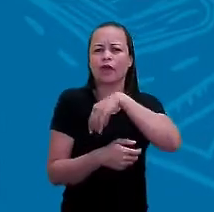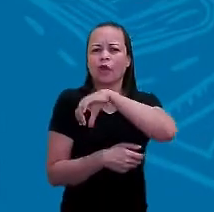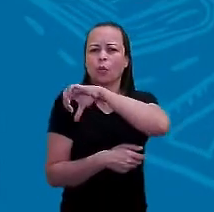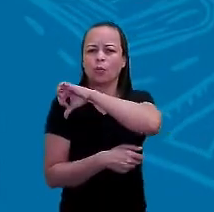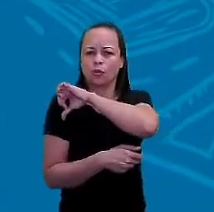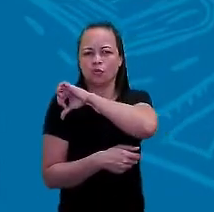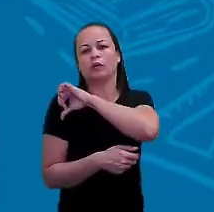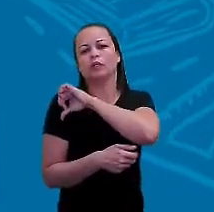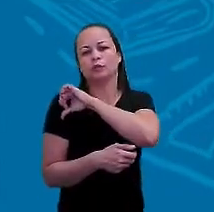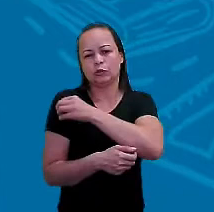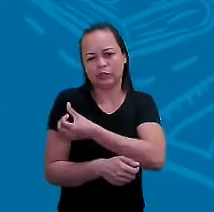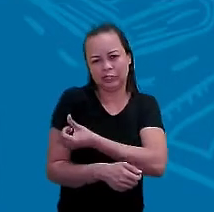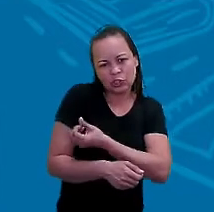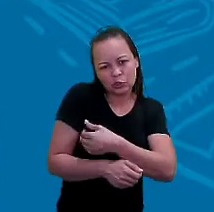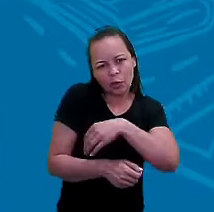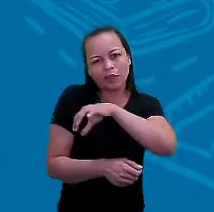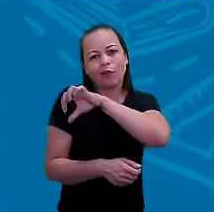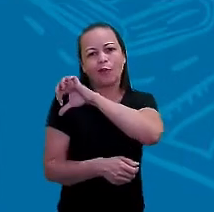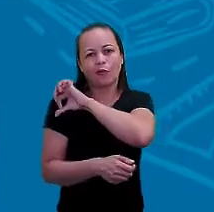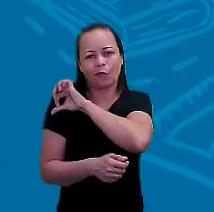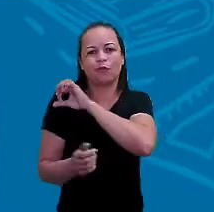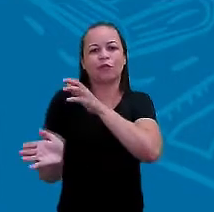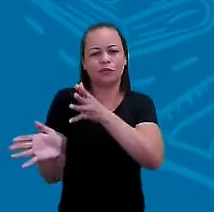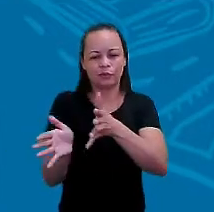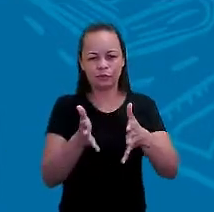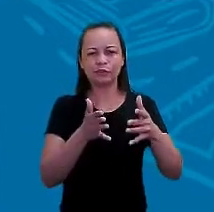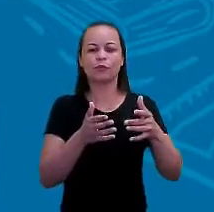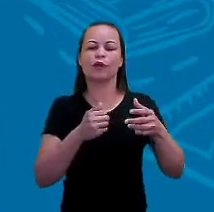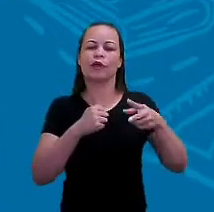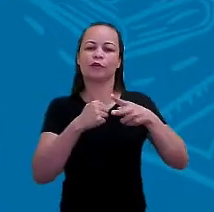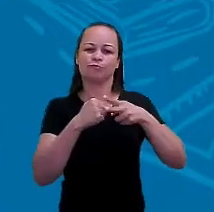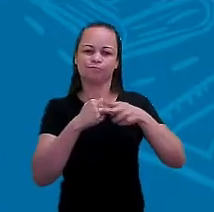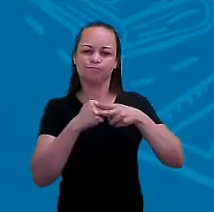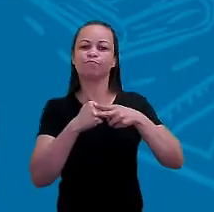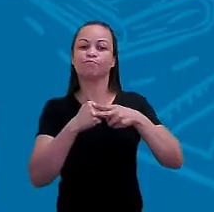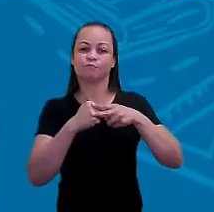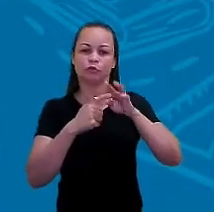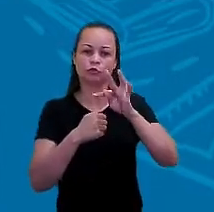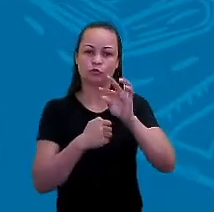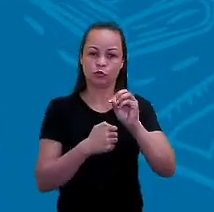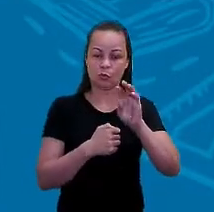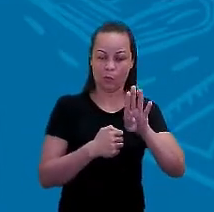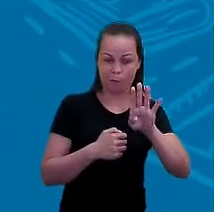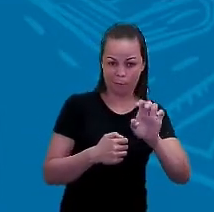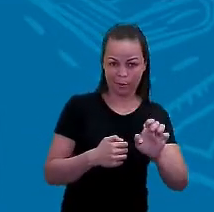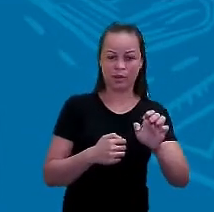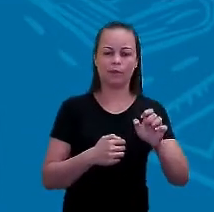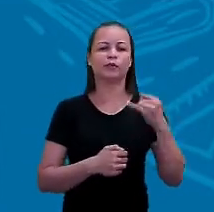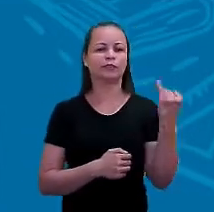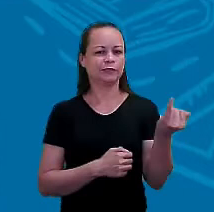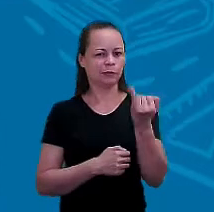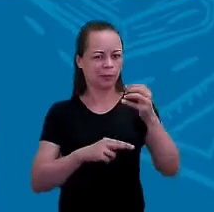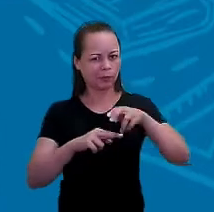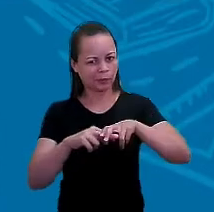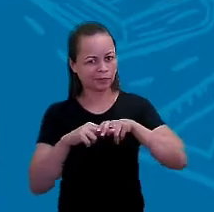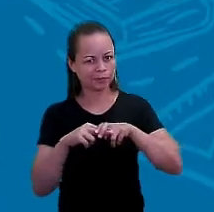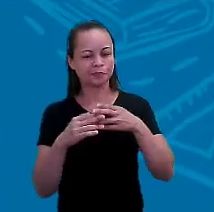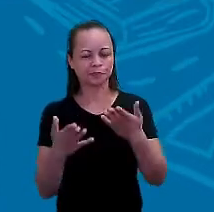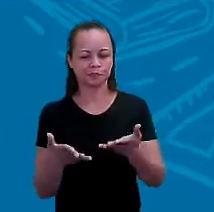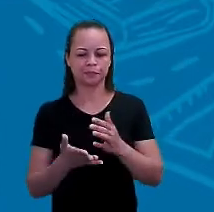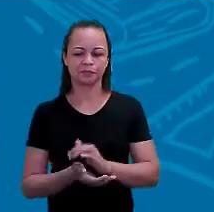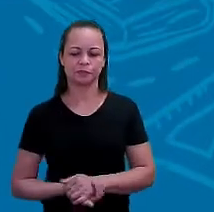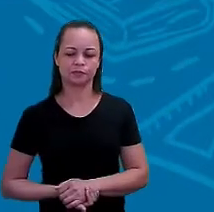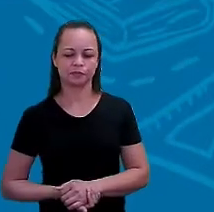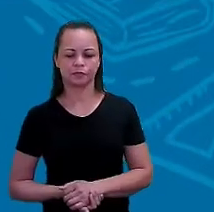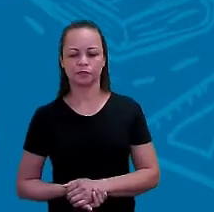a gente trabalhando com verb to be. Por isso que é very, very important to learn it, ok? Então, let's see.